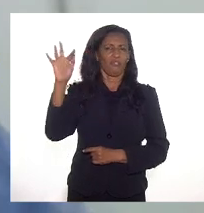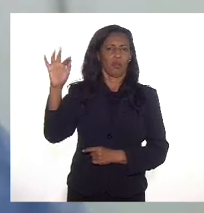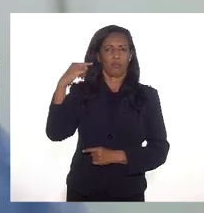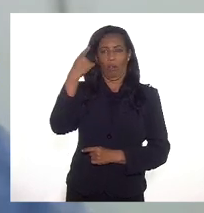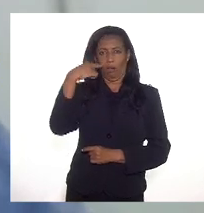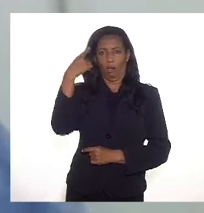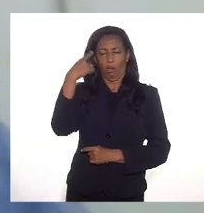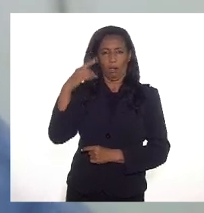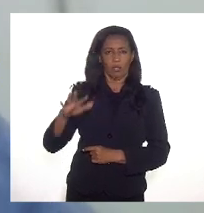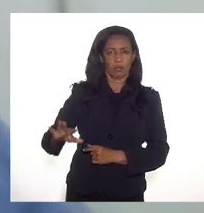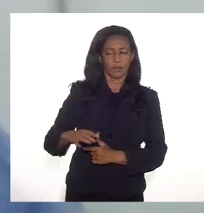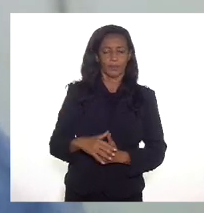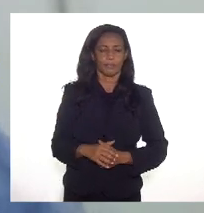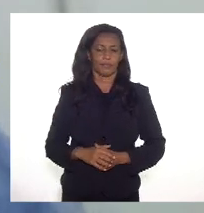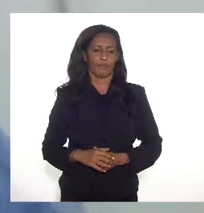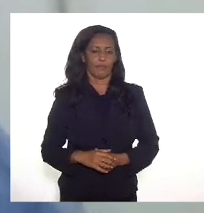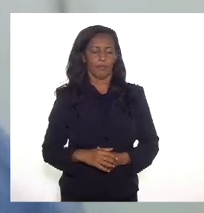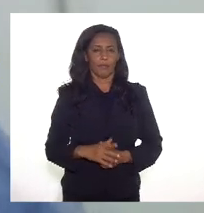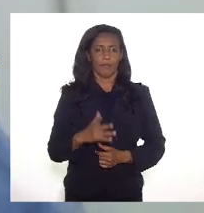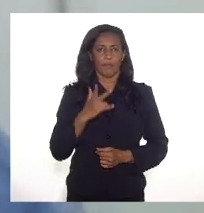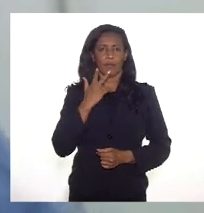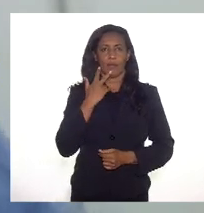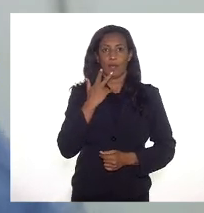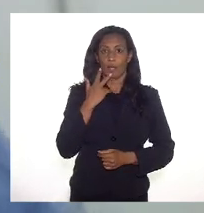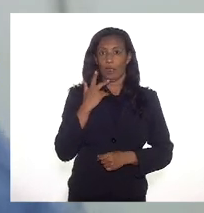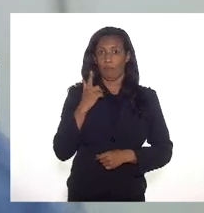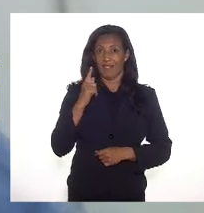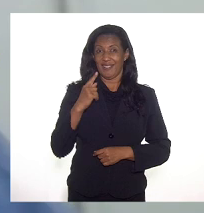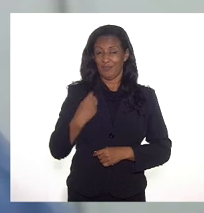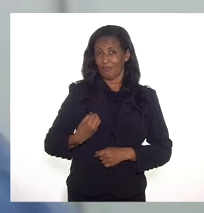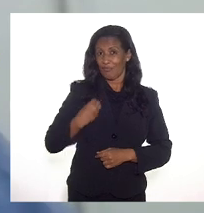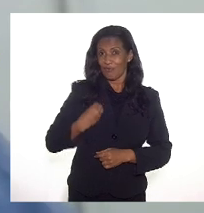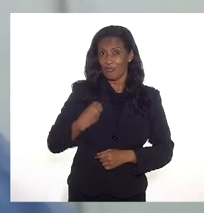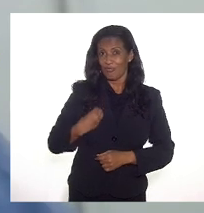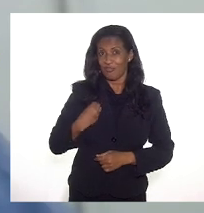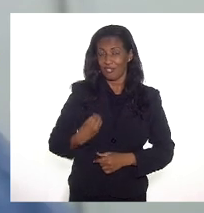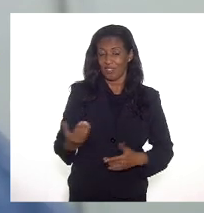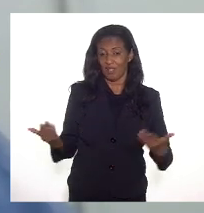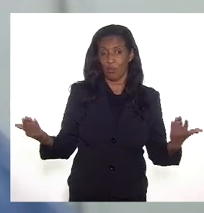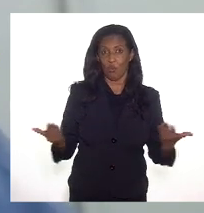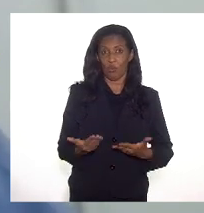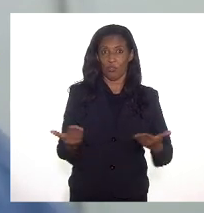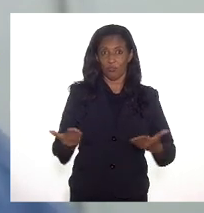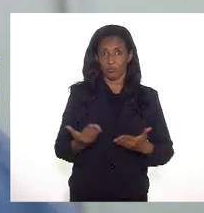espanhol, sobre os tempos que nós estamos vivendo,